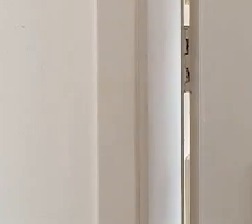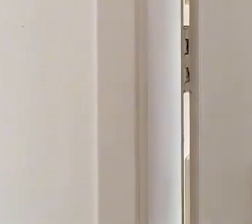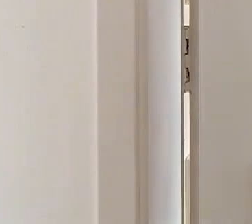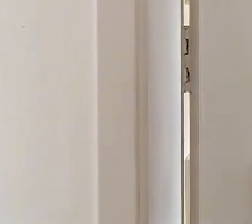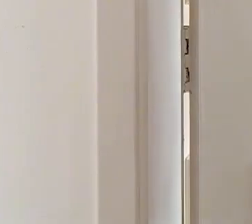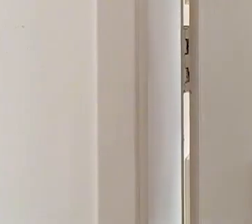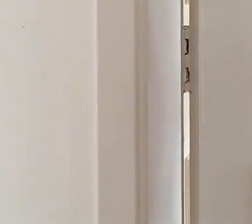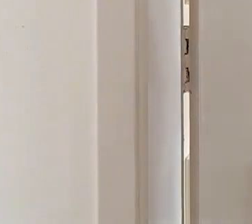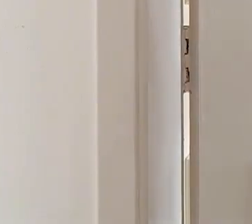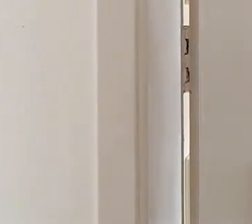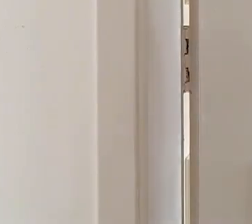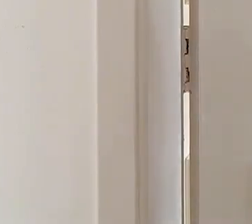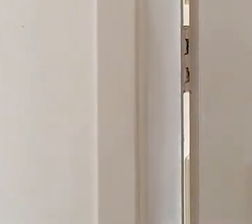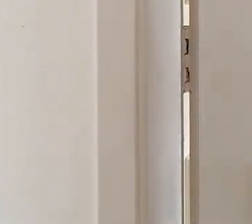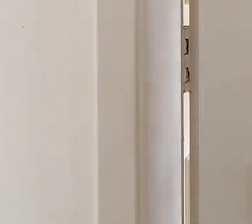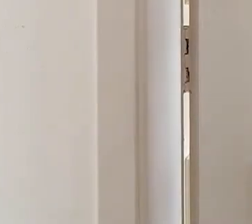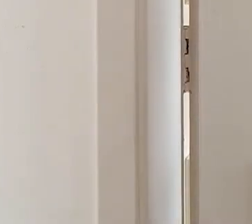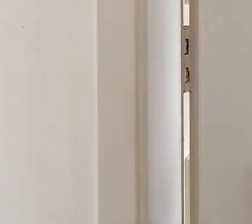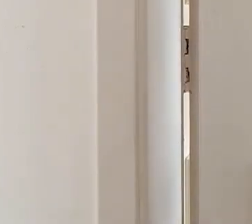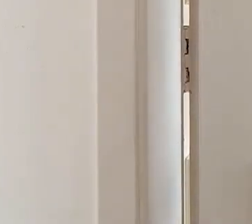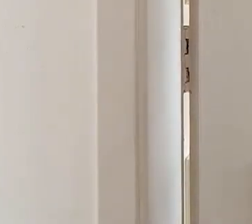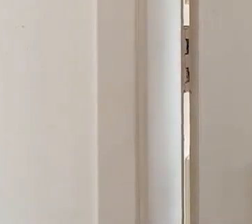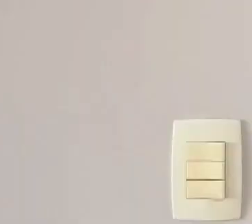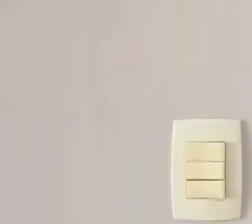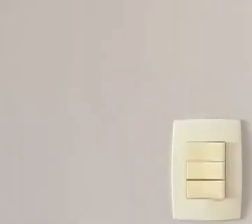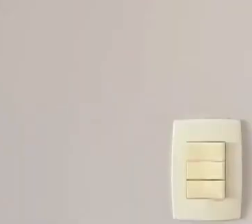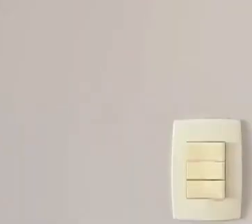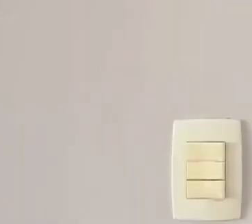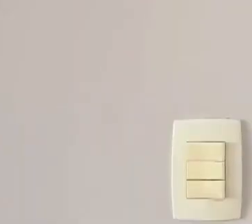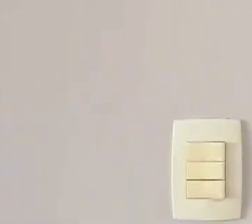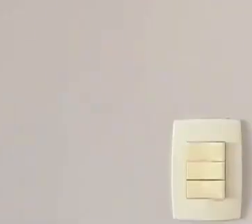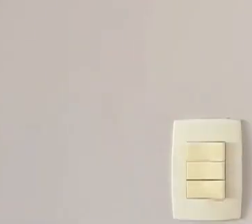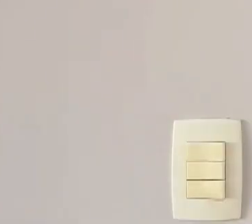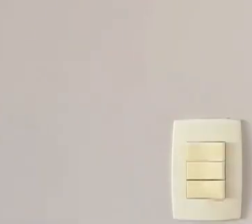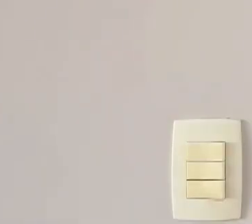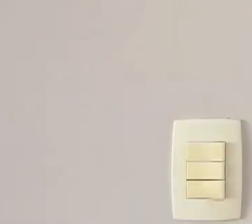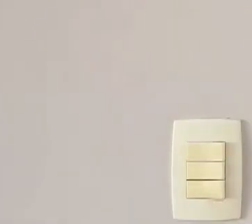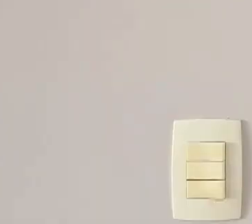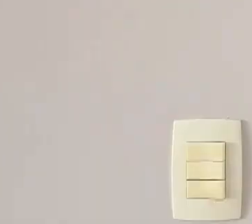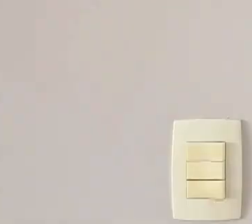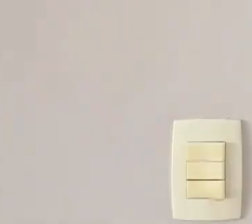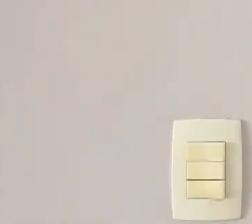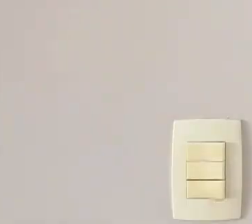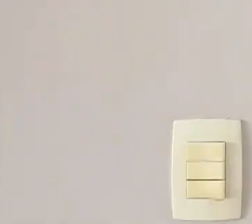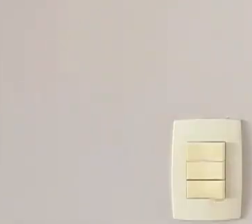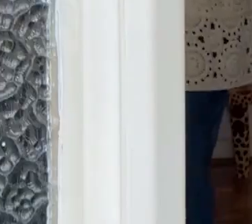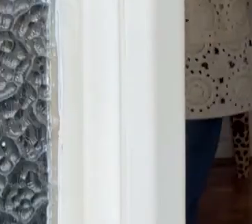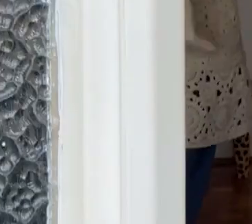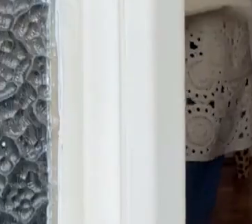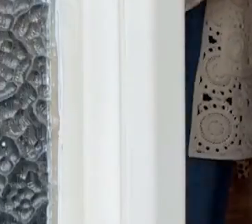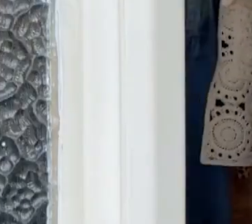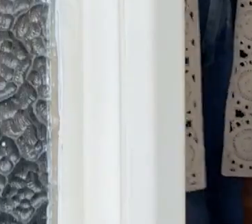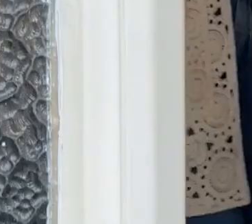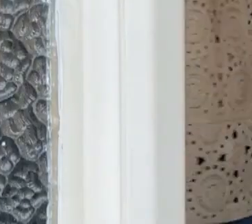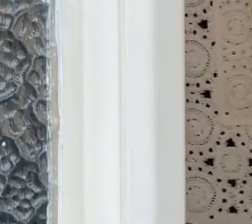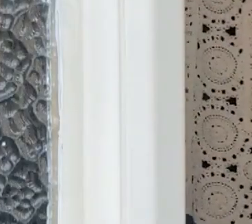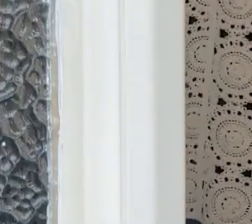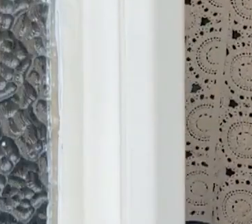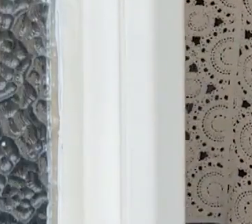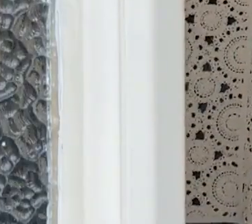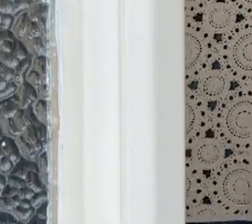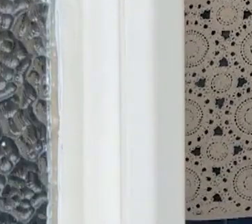brasileiras, trazendo alívio real para o bolso de quem ganha menos. Se você ainda não sabe, vale lembrar. O governo do Brasil anunciou uma